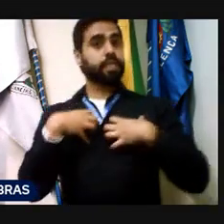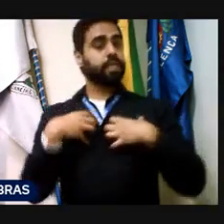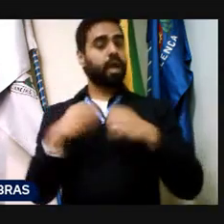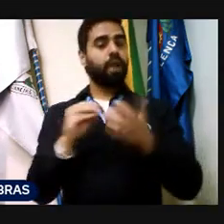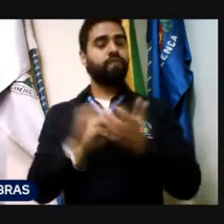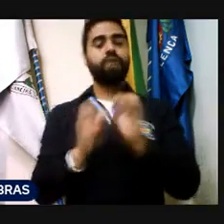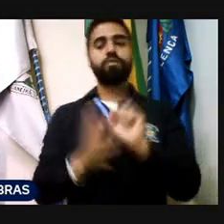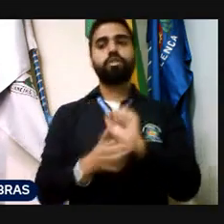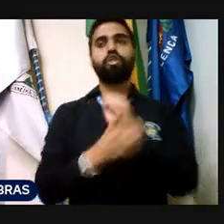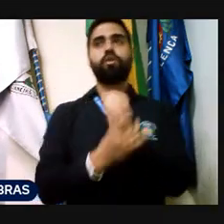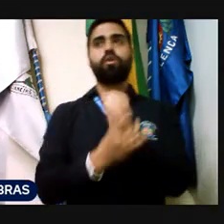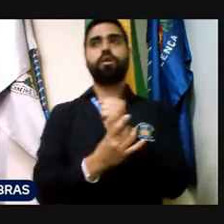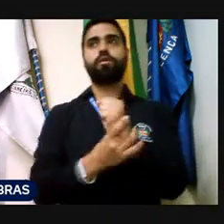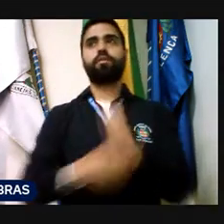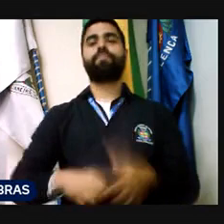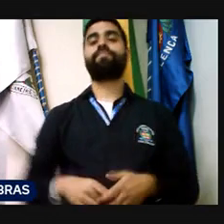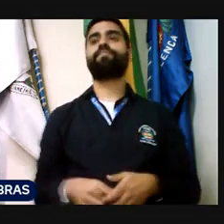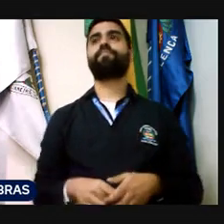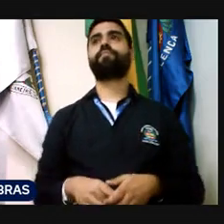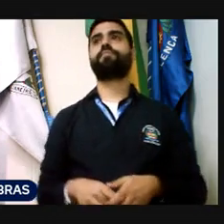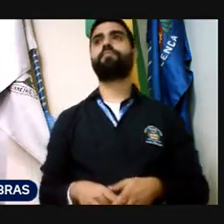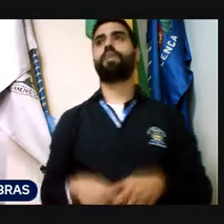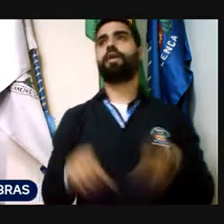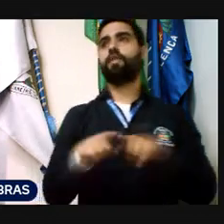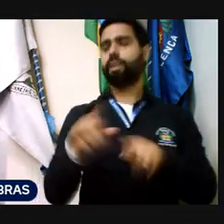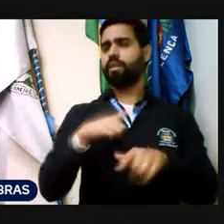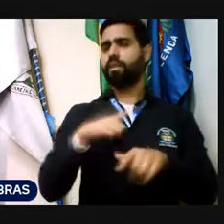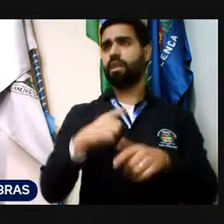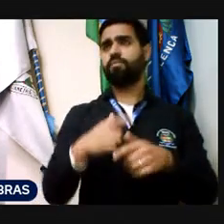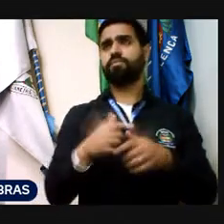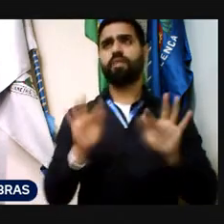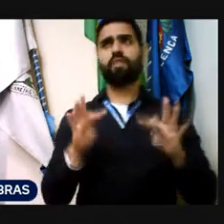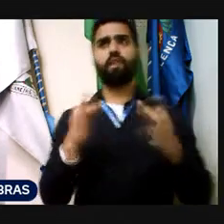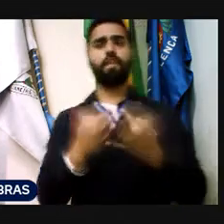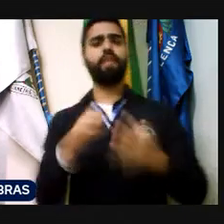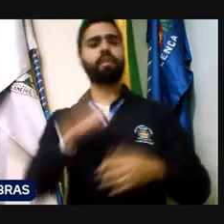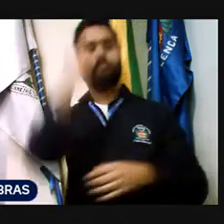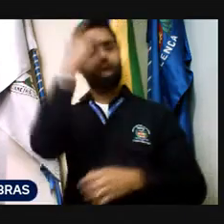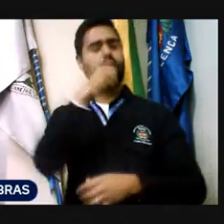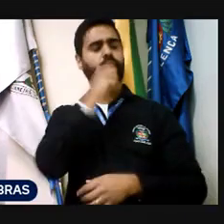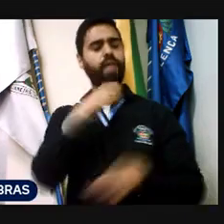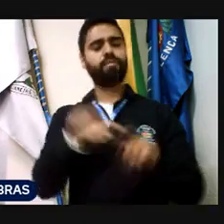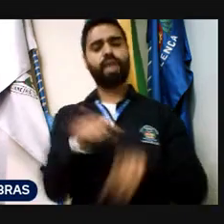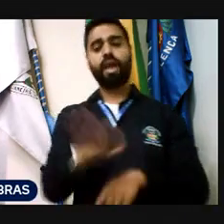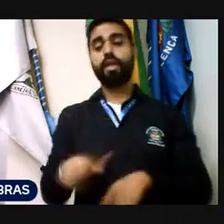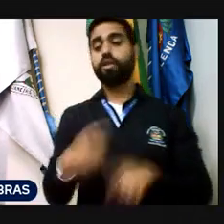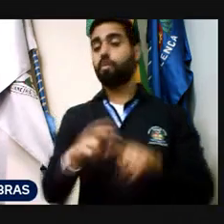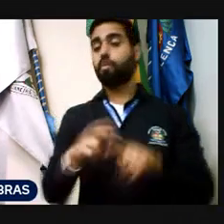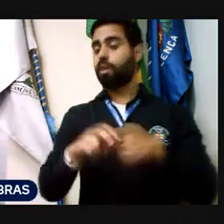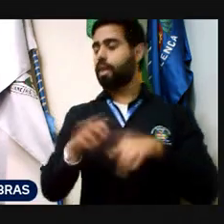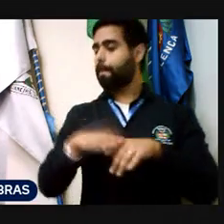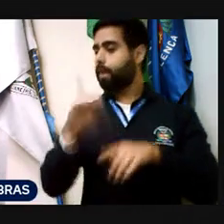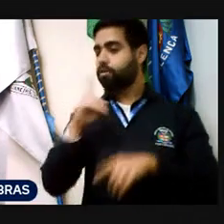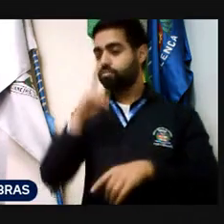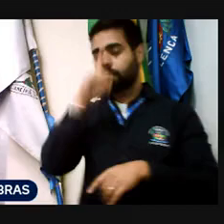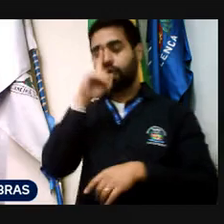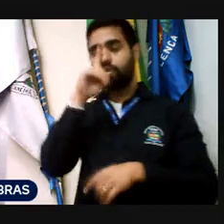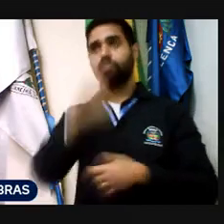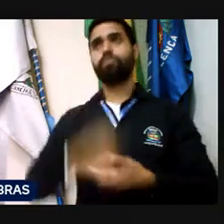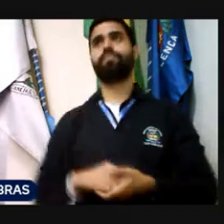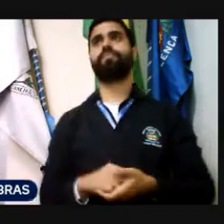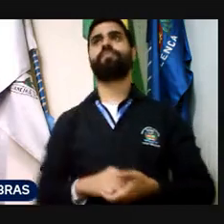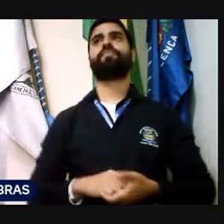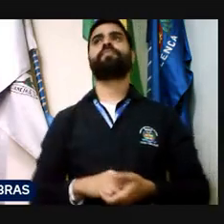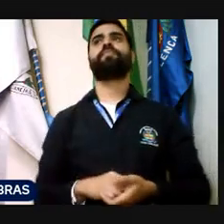moradores. Cabe ressaltar que ali residem muitas famílias com idosos e crianças, o que aumenta ainda mais o risco de acidentes.